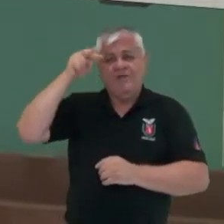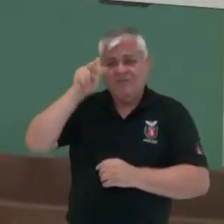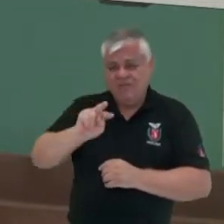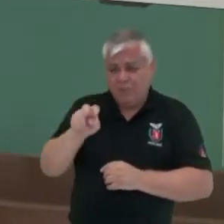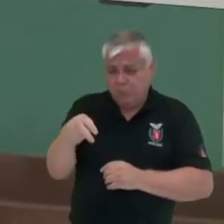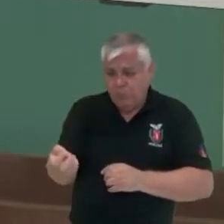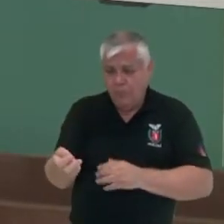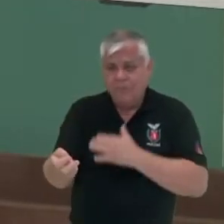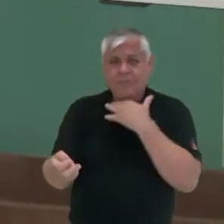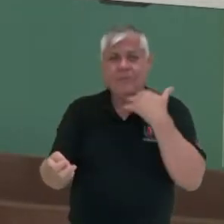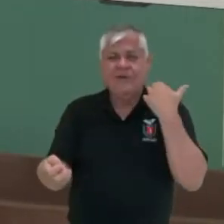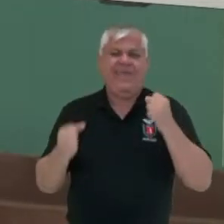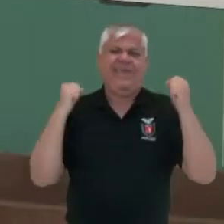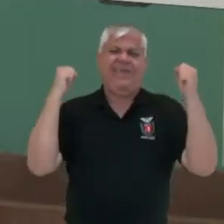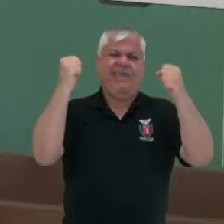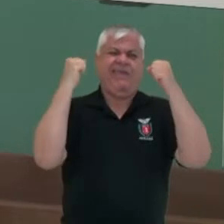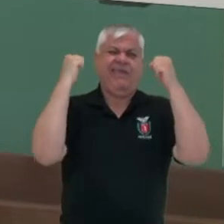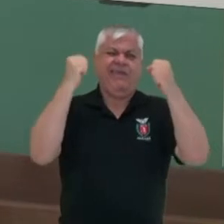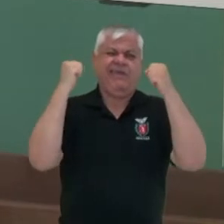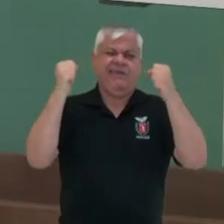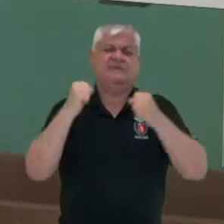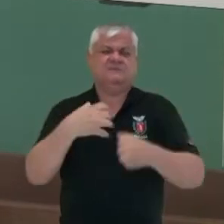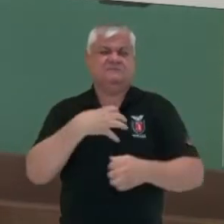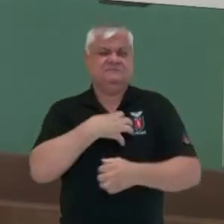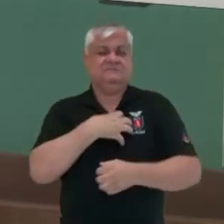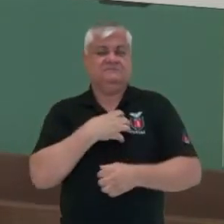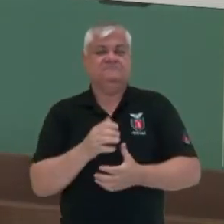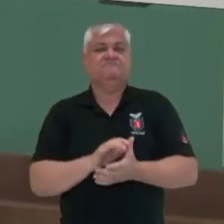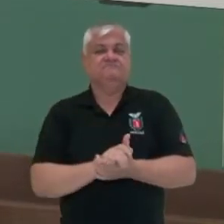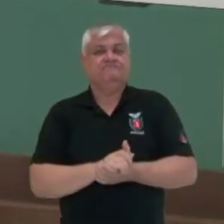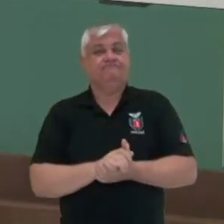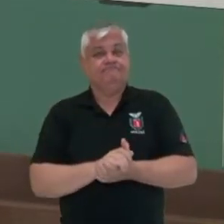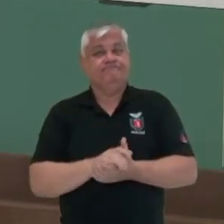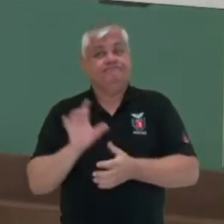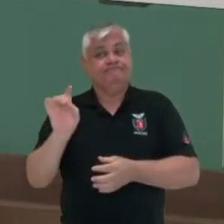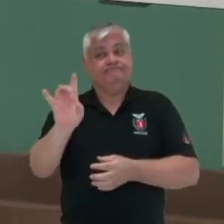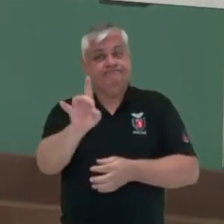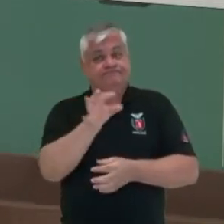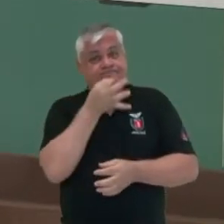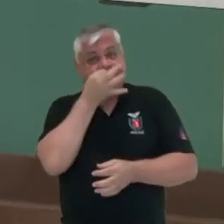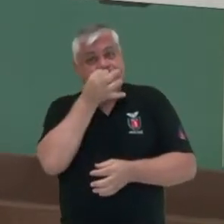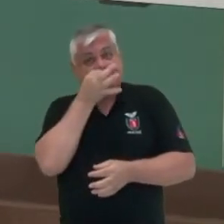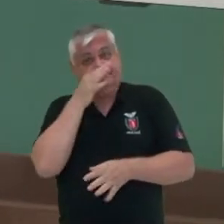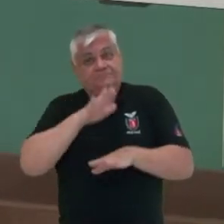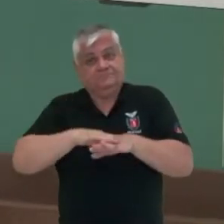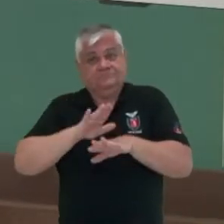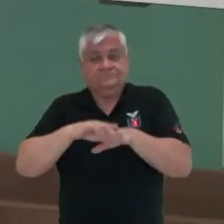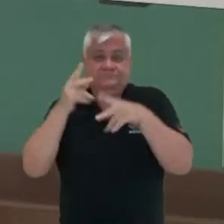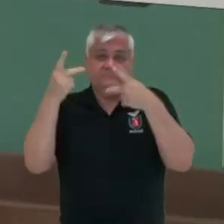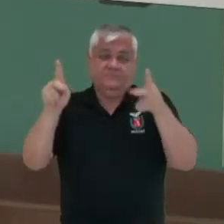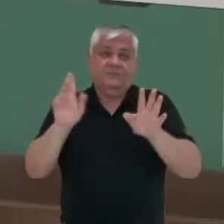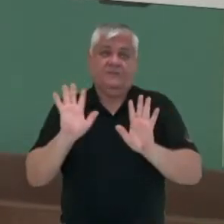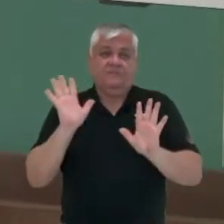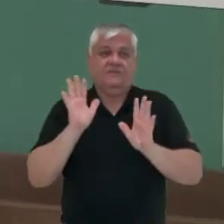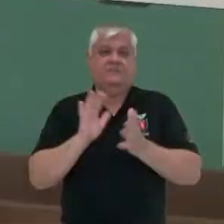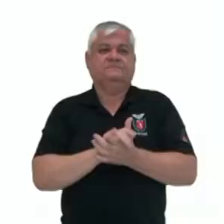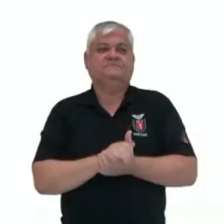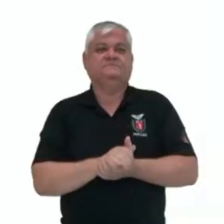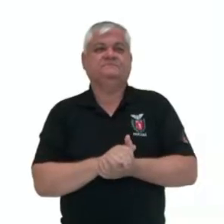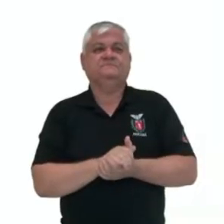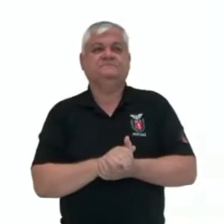morrendo e era diversão, Aí cada um tem uma opinião sobre isso, Então a gente não vai entrar nessa